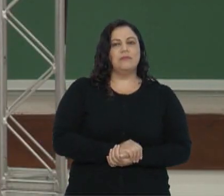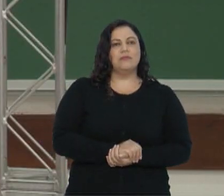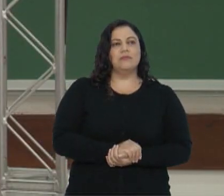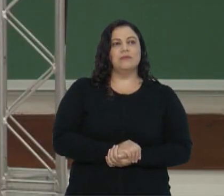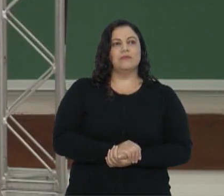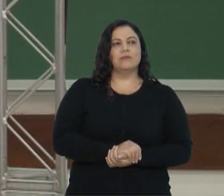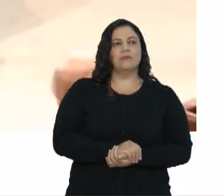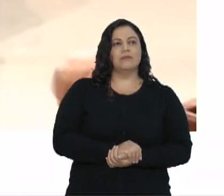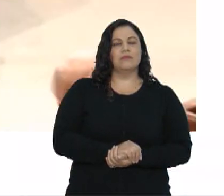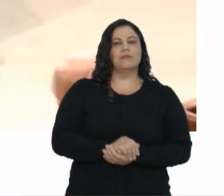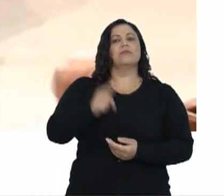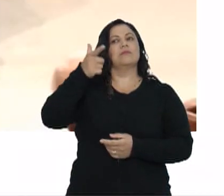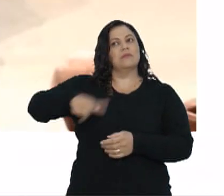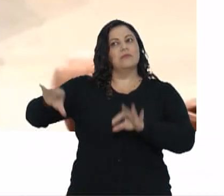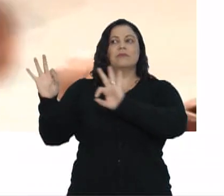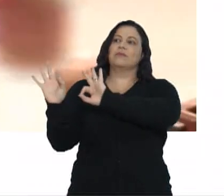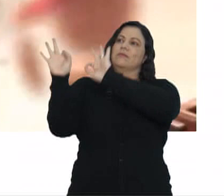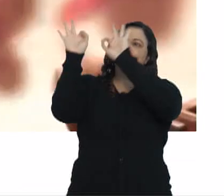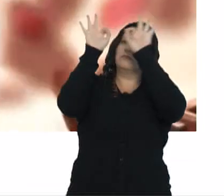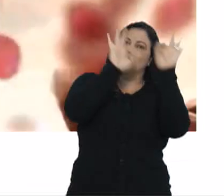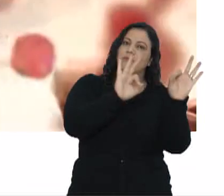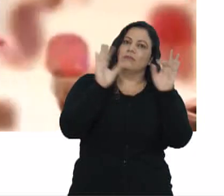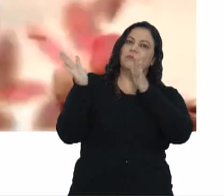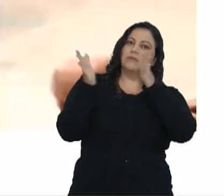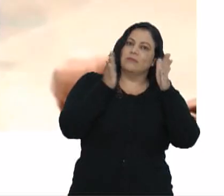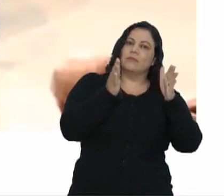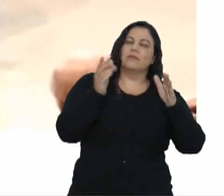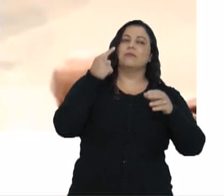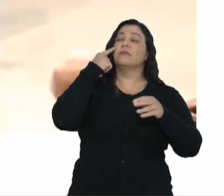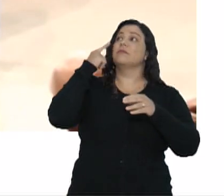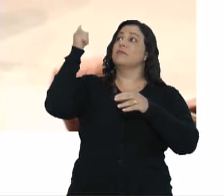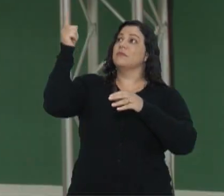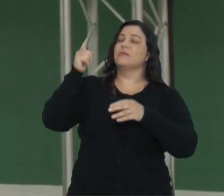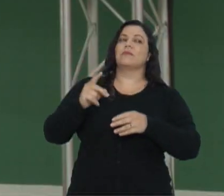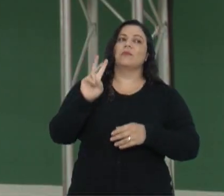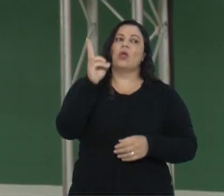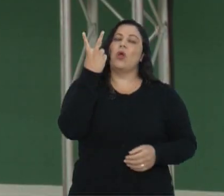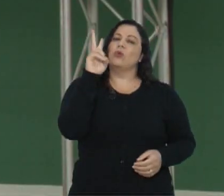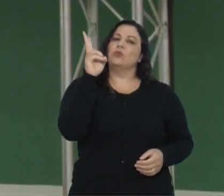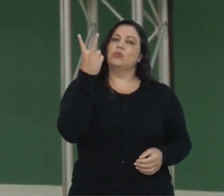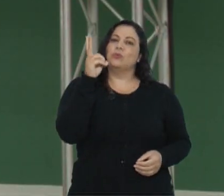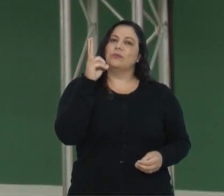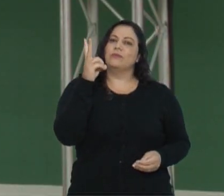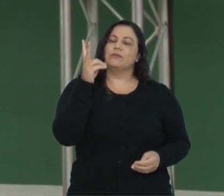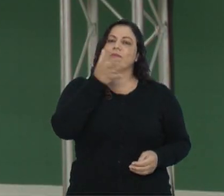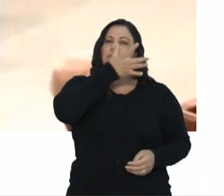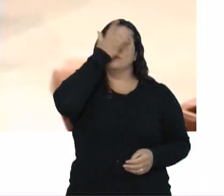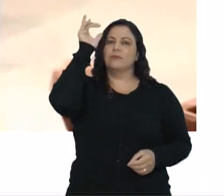Trechinho de Handel, para vocês, sonata tentar. Olha só o dueto, né?